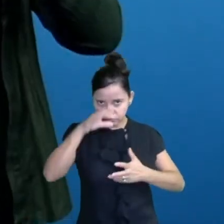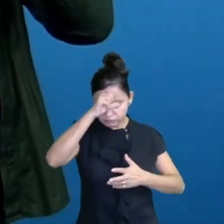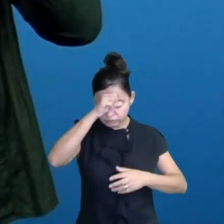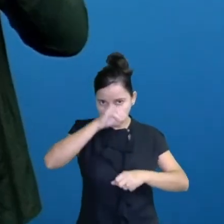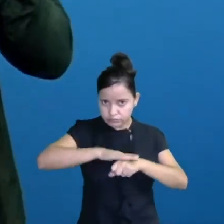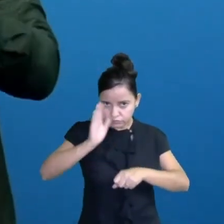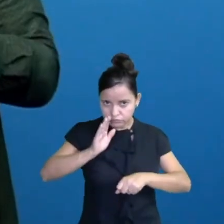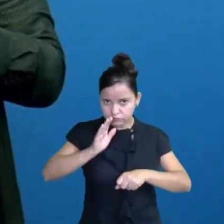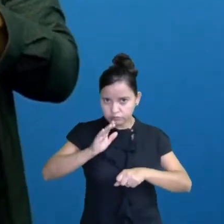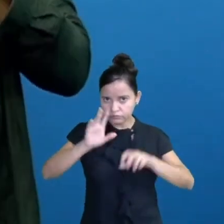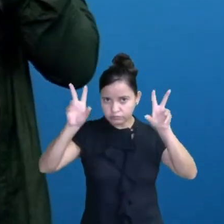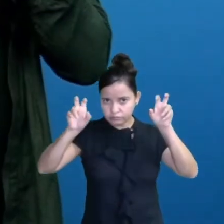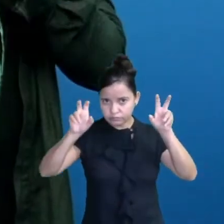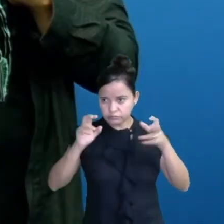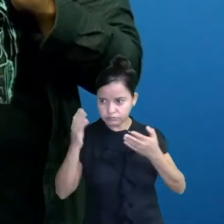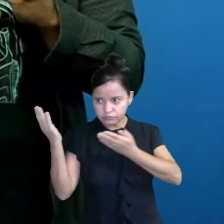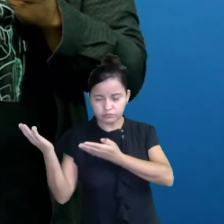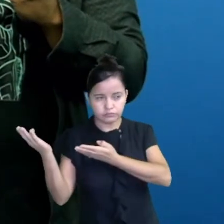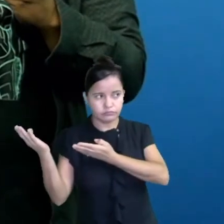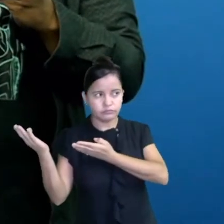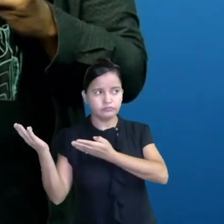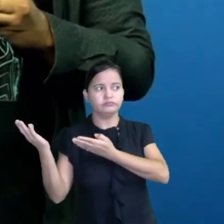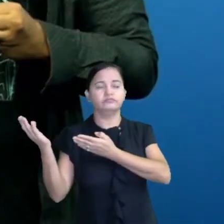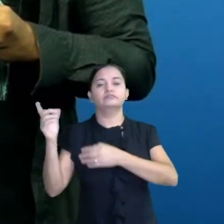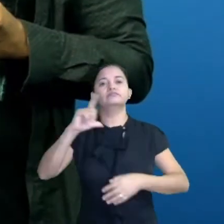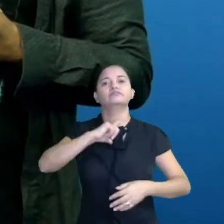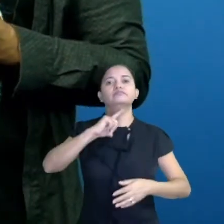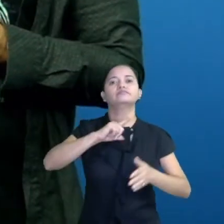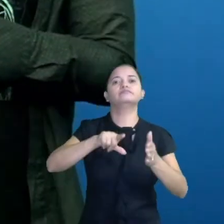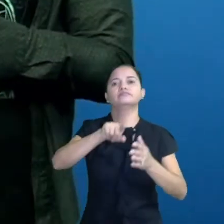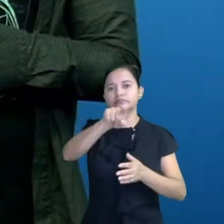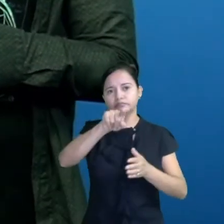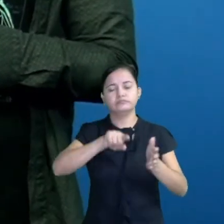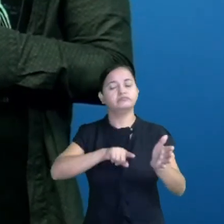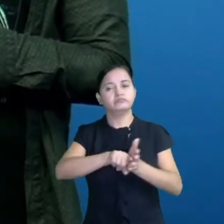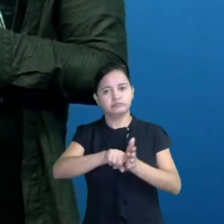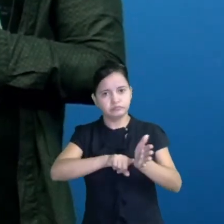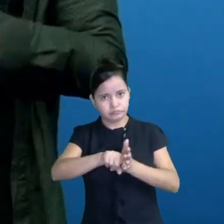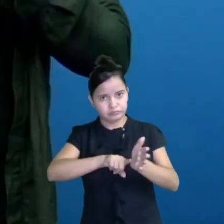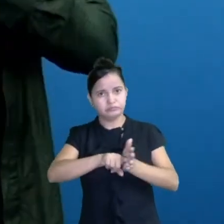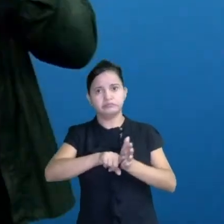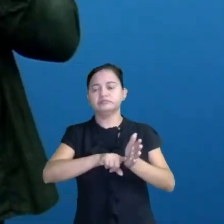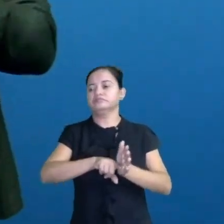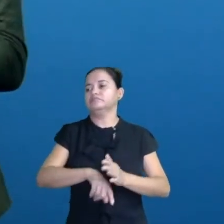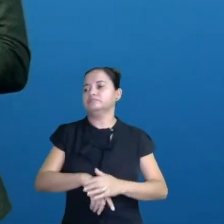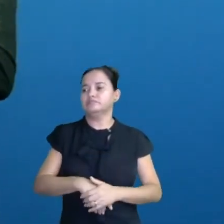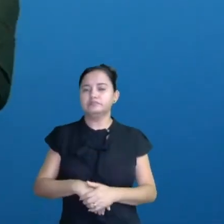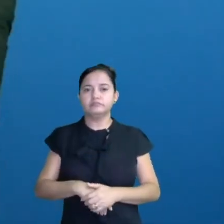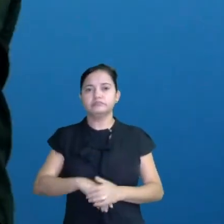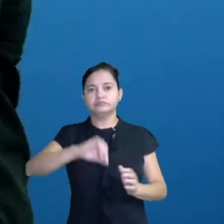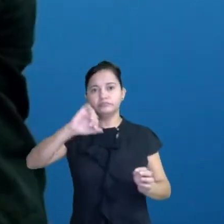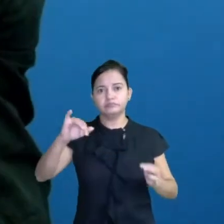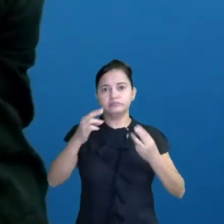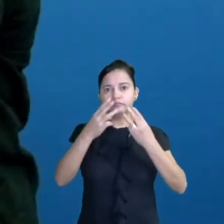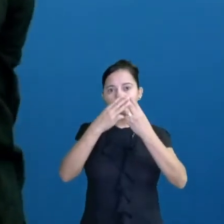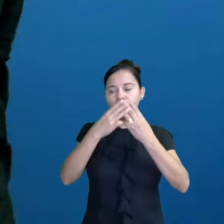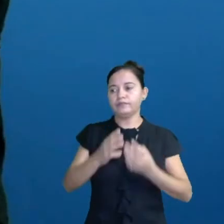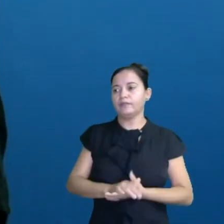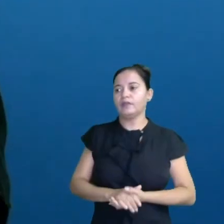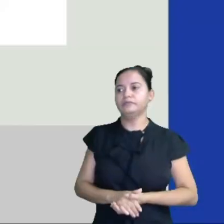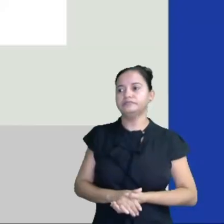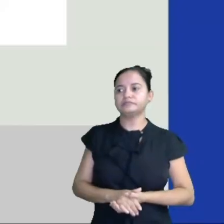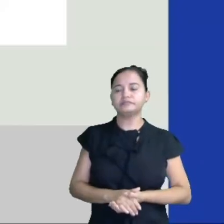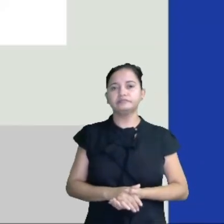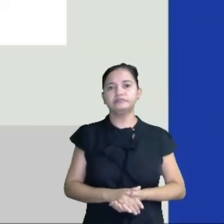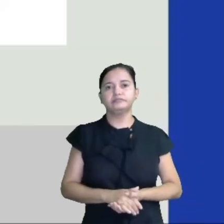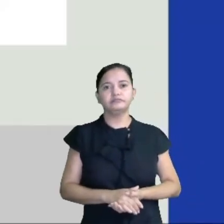assunto, pesquisa. Tem muita coisa boa sobre esse protocolo de Montreal. Vamos para o próximo slide, produção, por favor. E